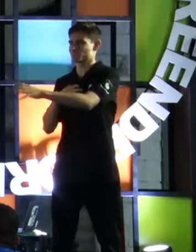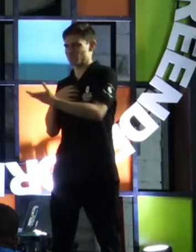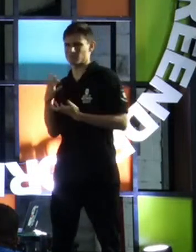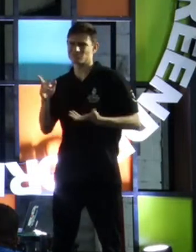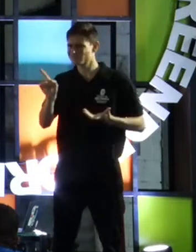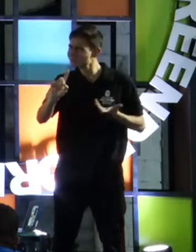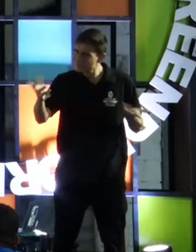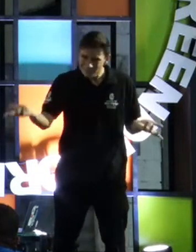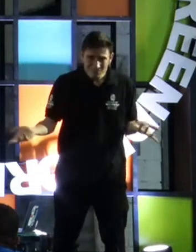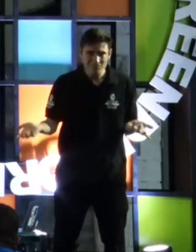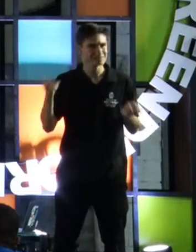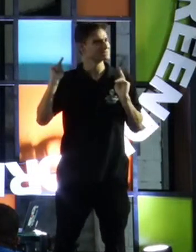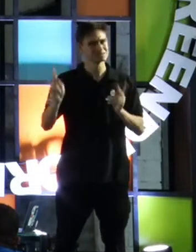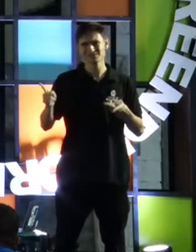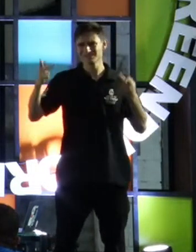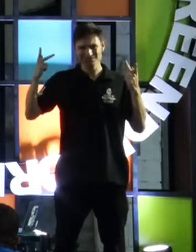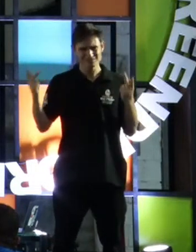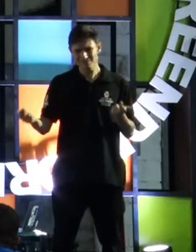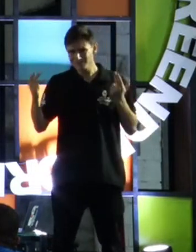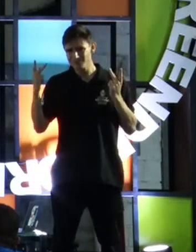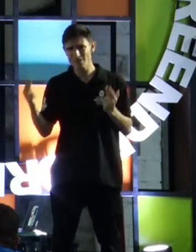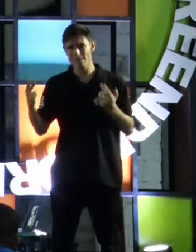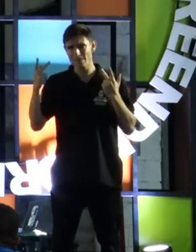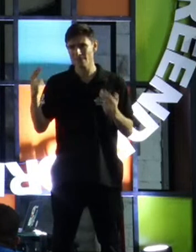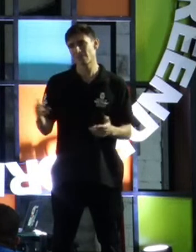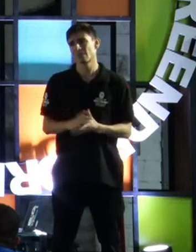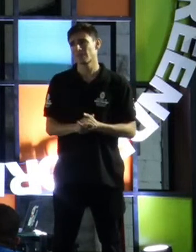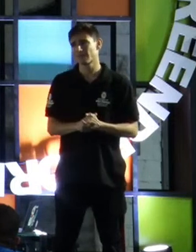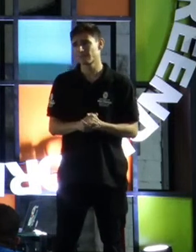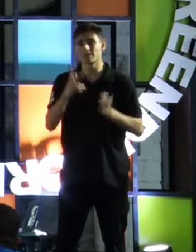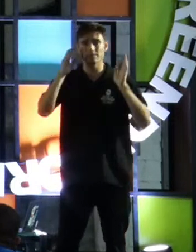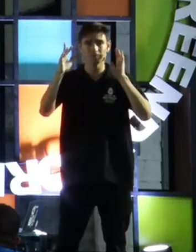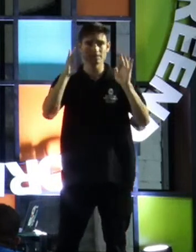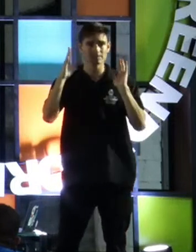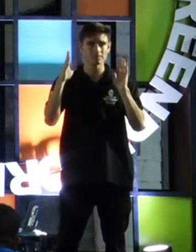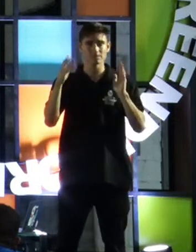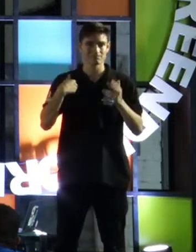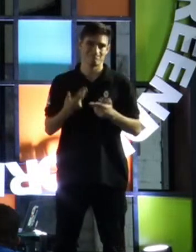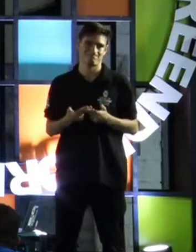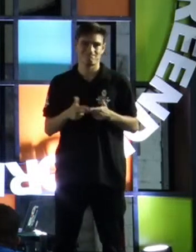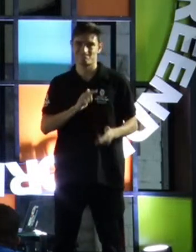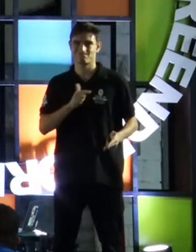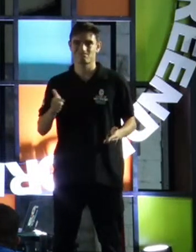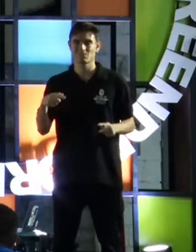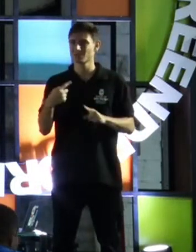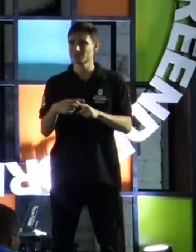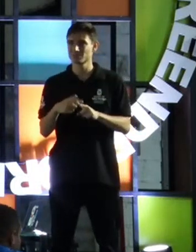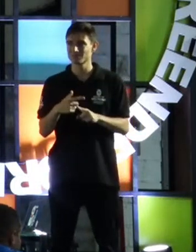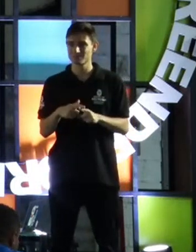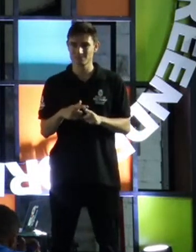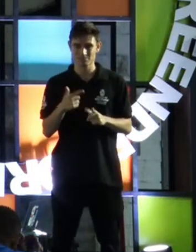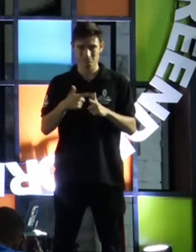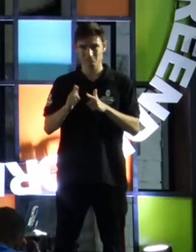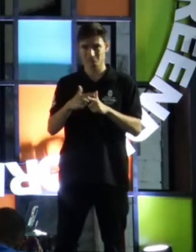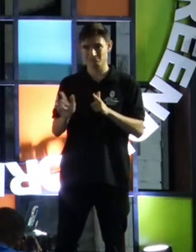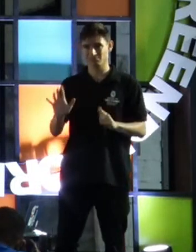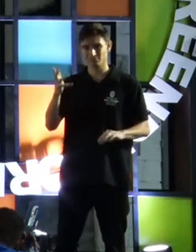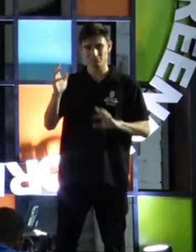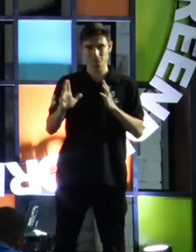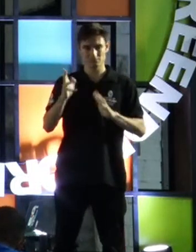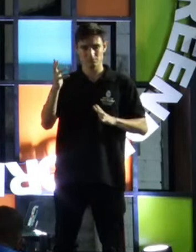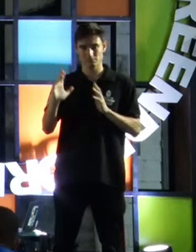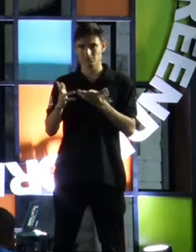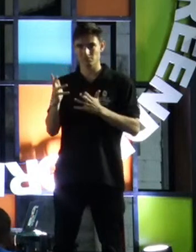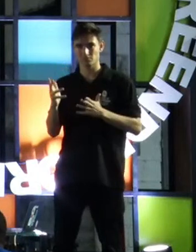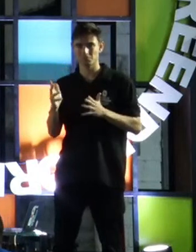pelo amor de Deus. É sempre a mesma coisa. Pensa num negócio que eu não tenho paciência. Porque os problemas simples, fáceis